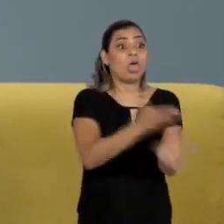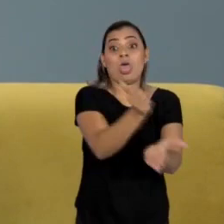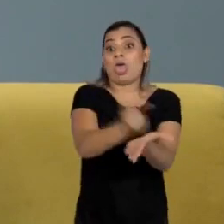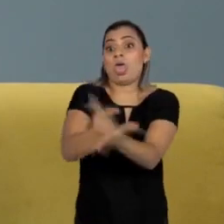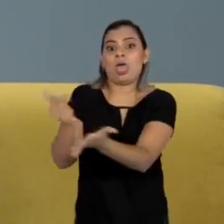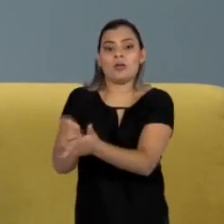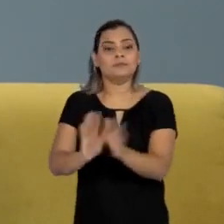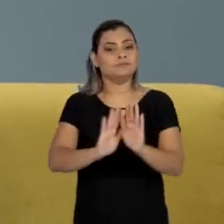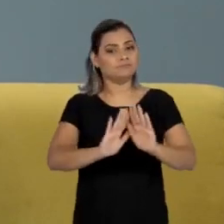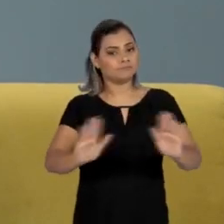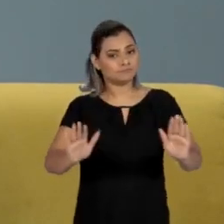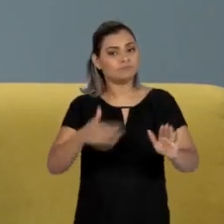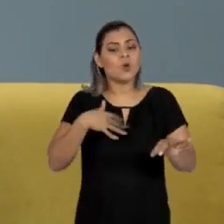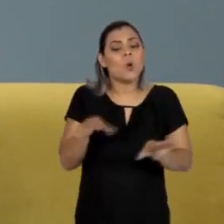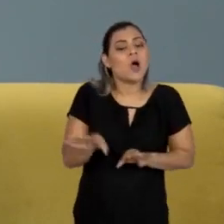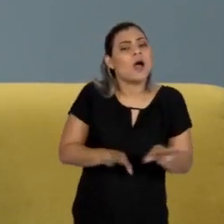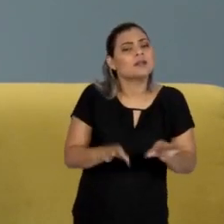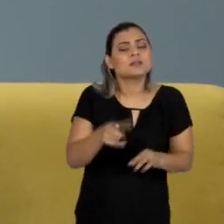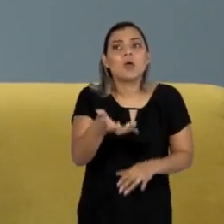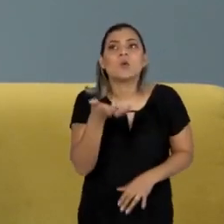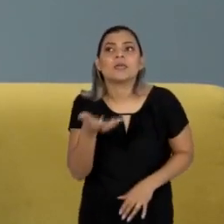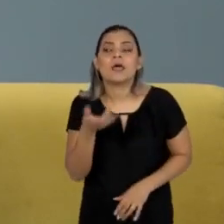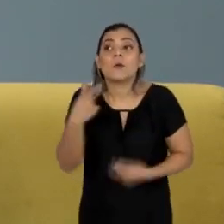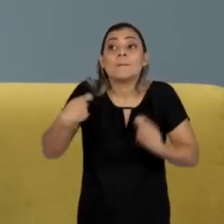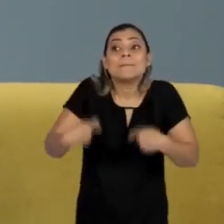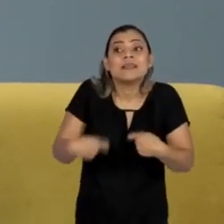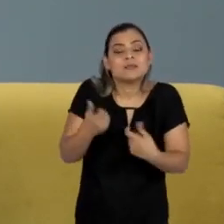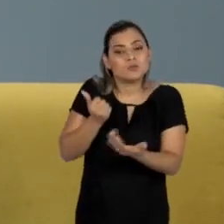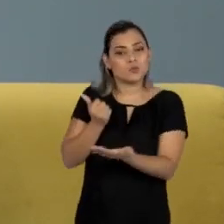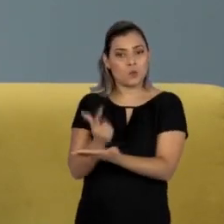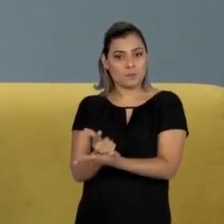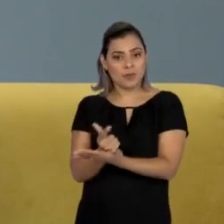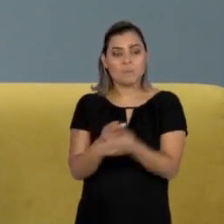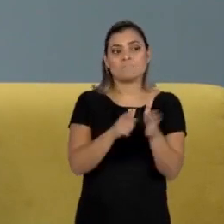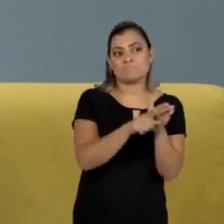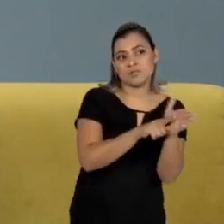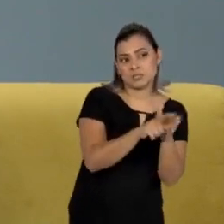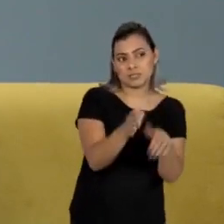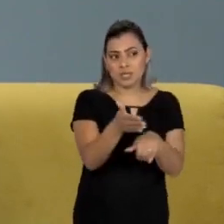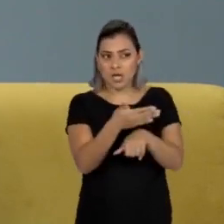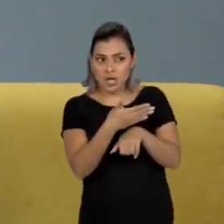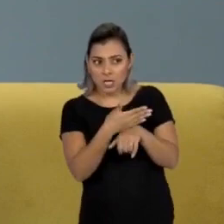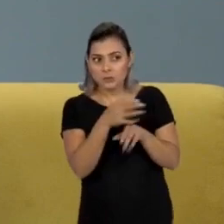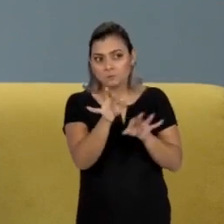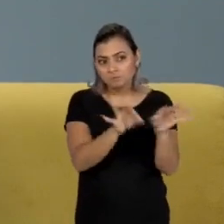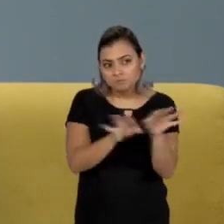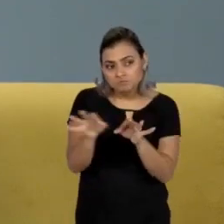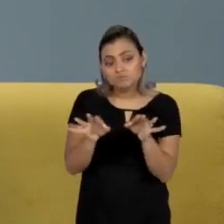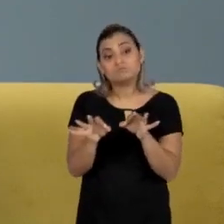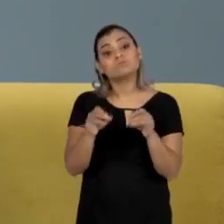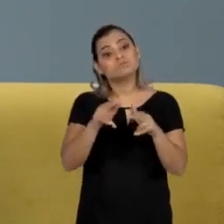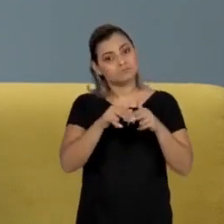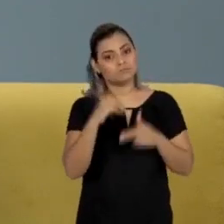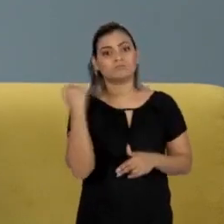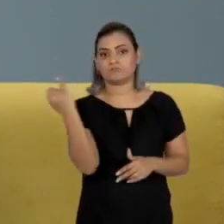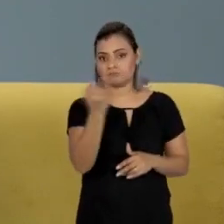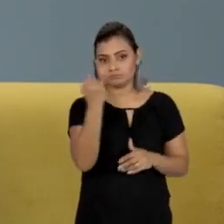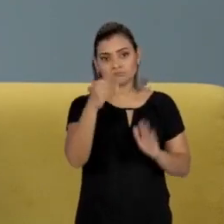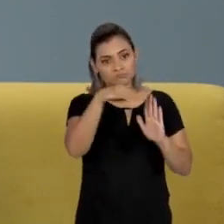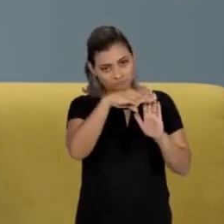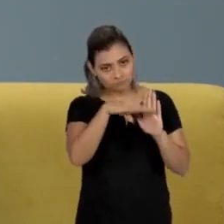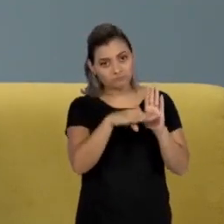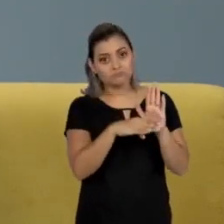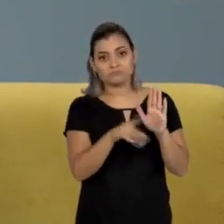se organizar em torno do que você quer adquirir, pesquisar esses preços e fazer esses orçamentos também é uma ótima tática para